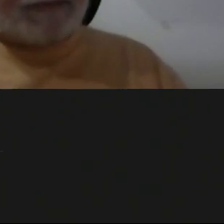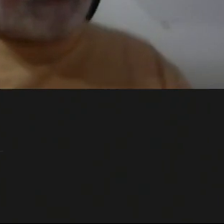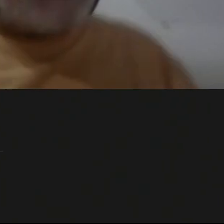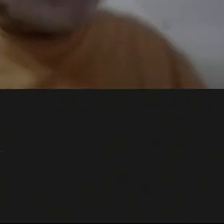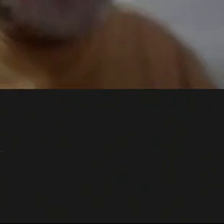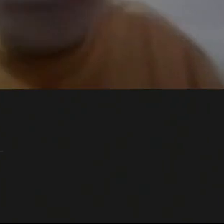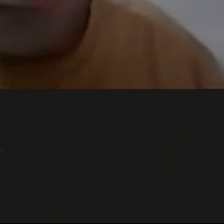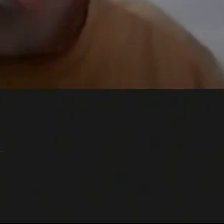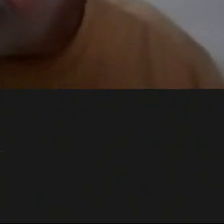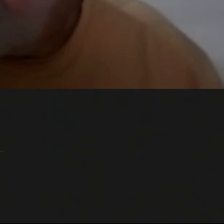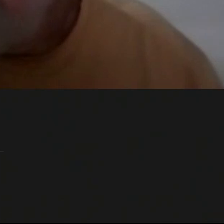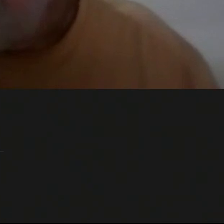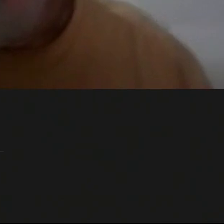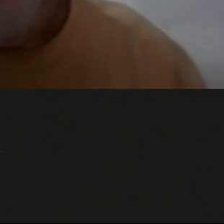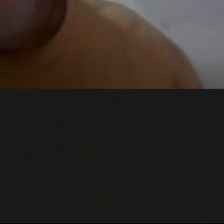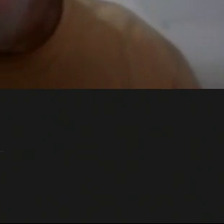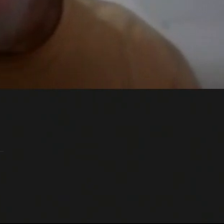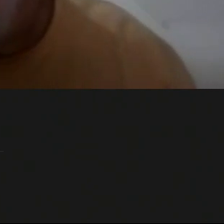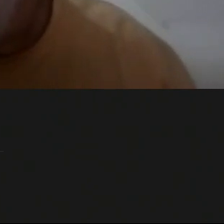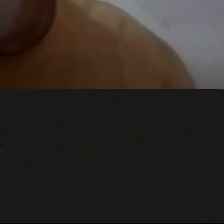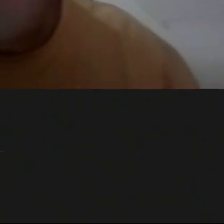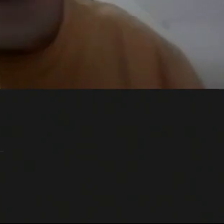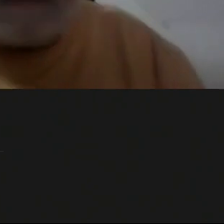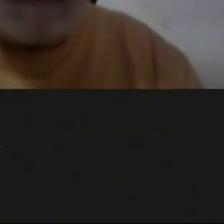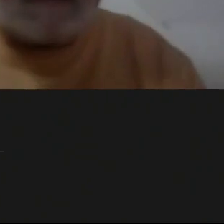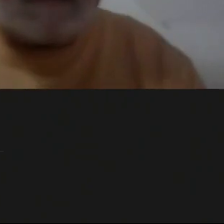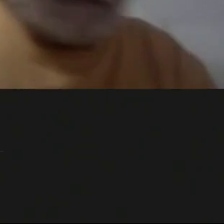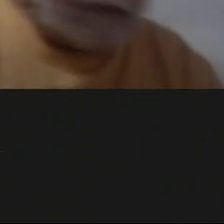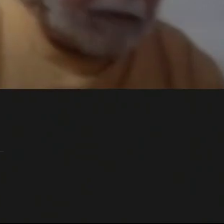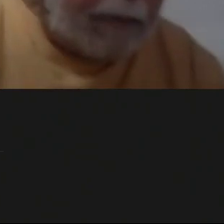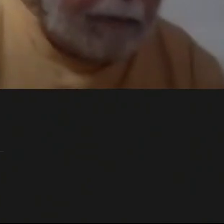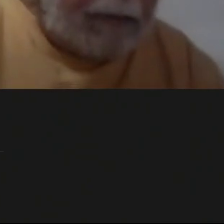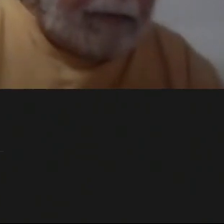eu já não lhe vejo há algum tempo, o senhor está me ouvindo?